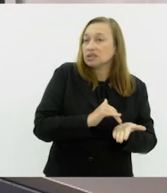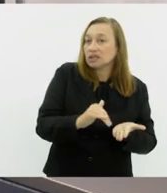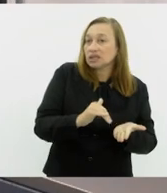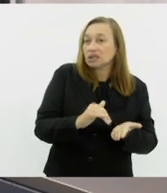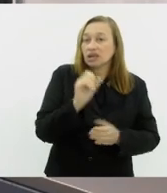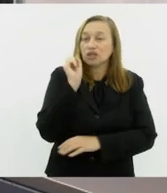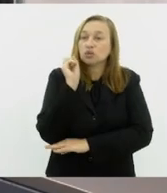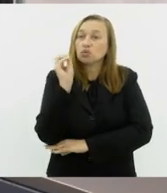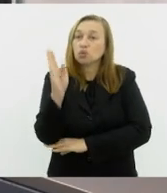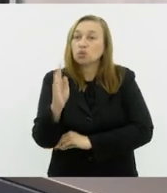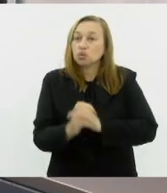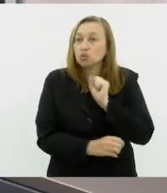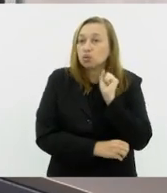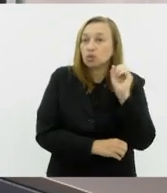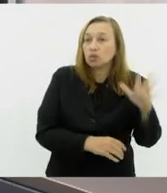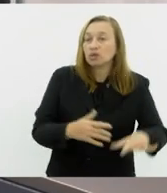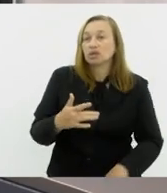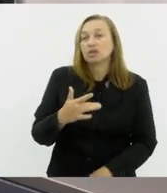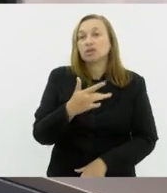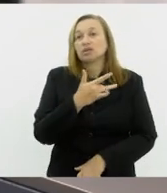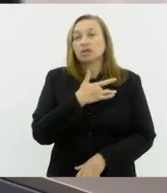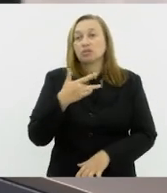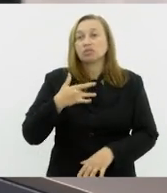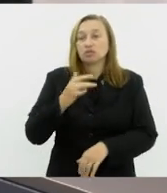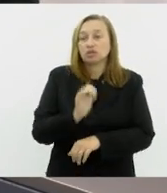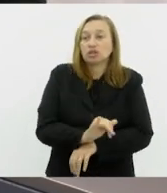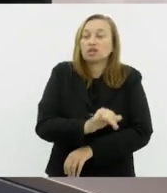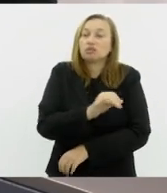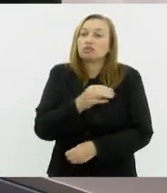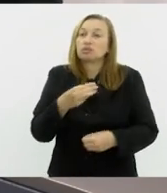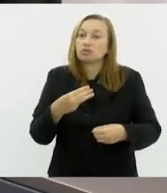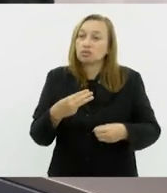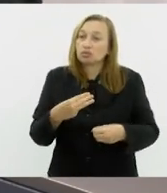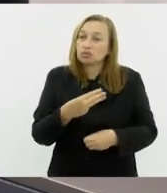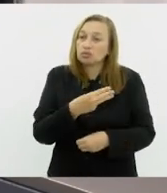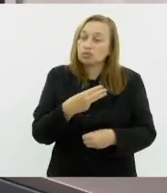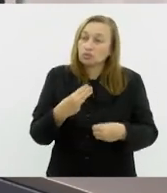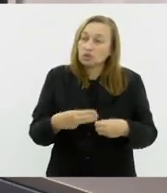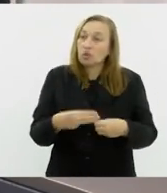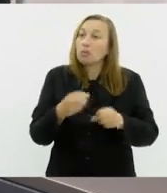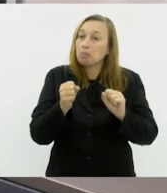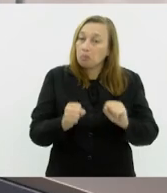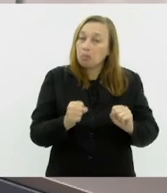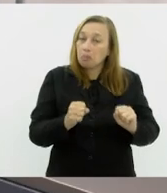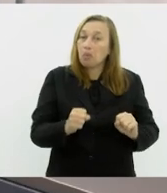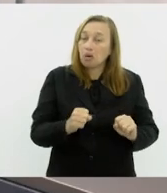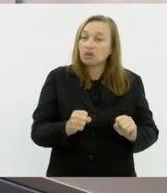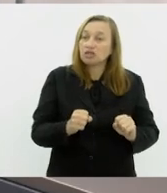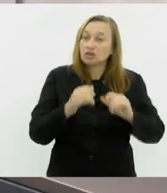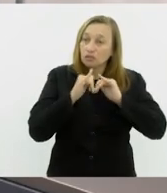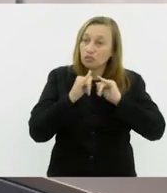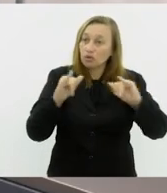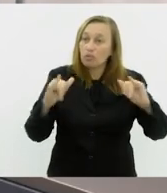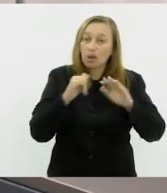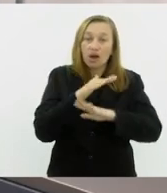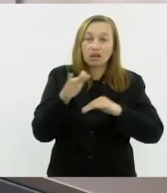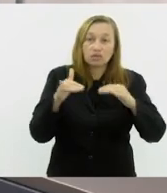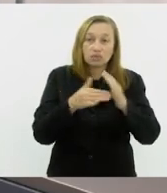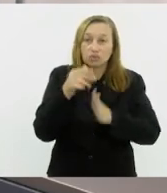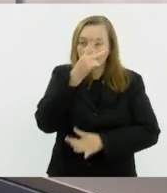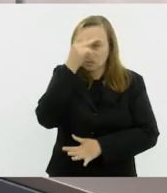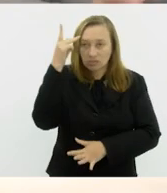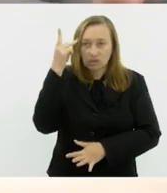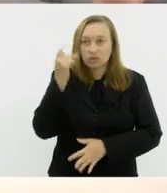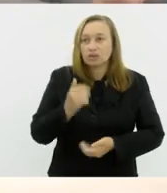meio ambiente, de saúde, do Estado, do município, podem estabelecer isso e informar a todas as